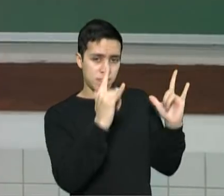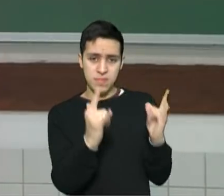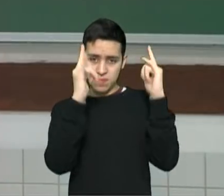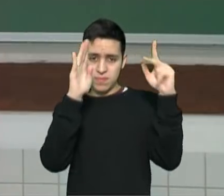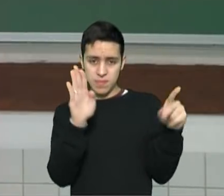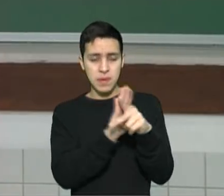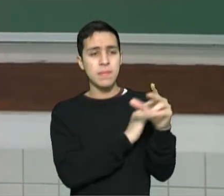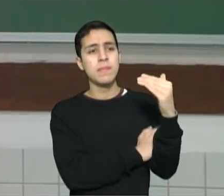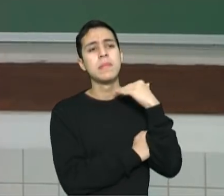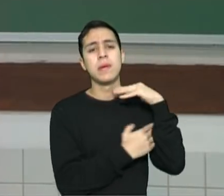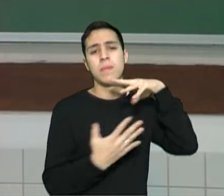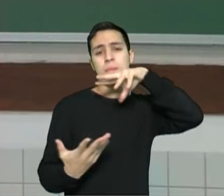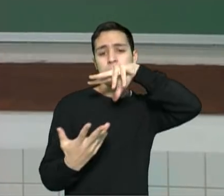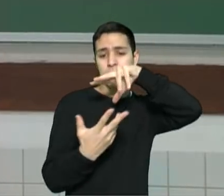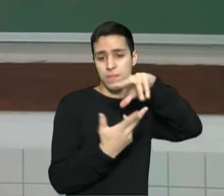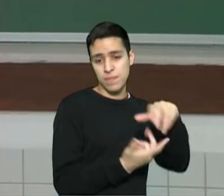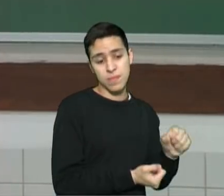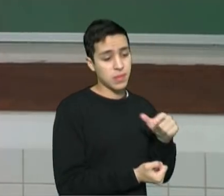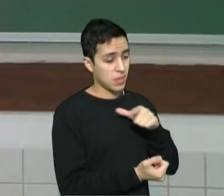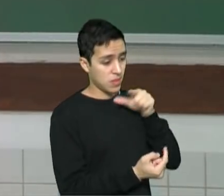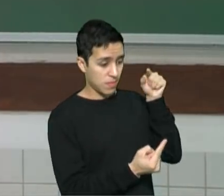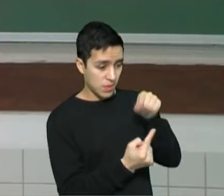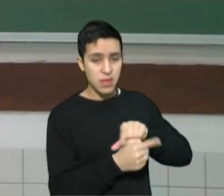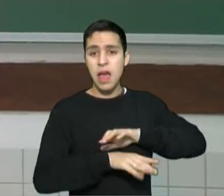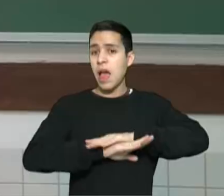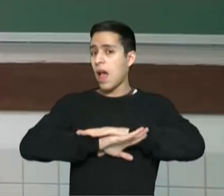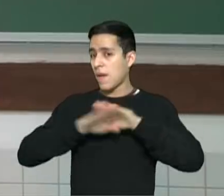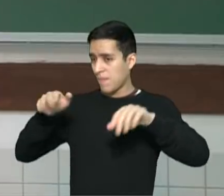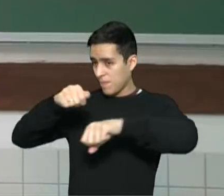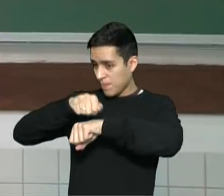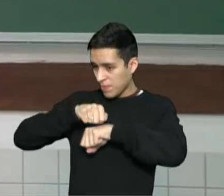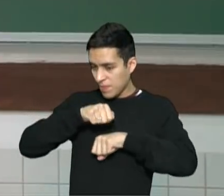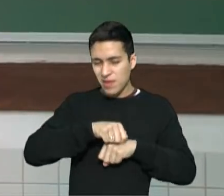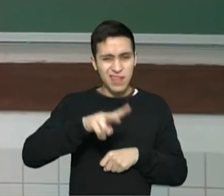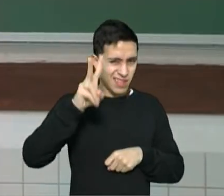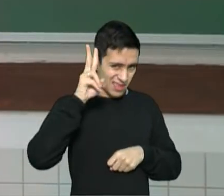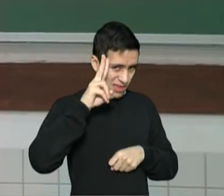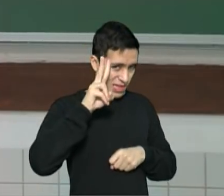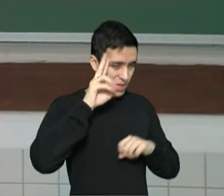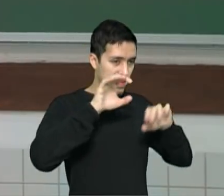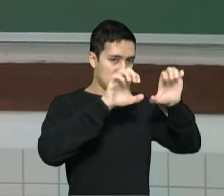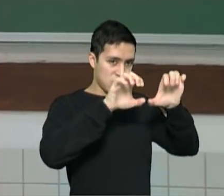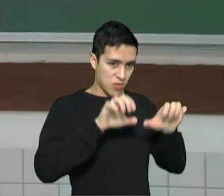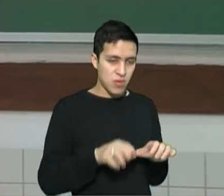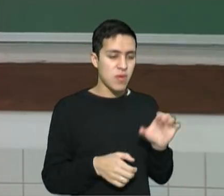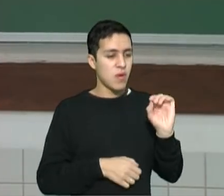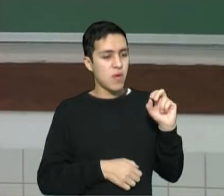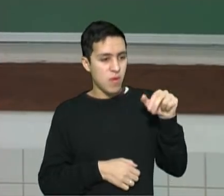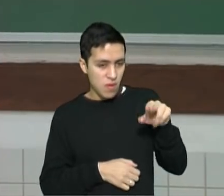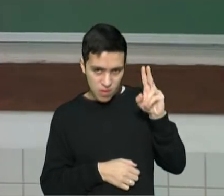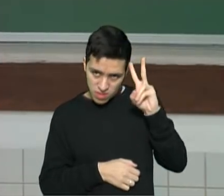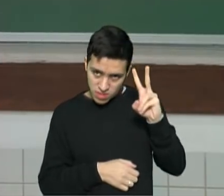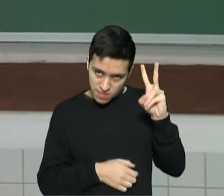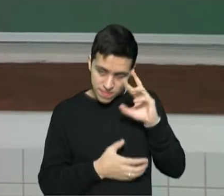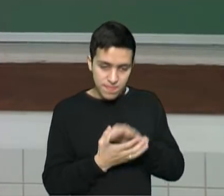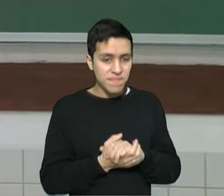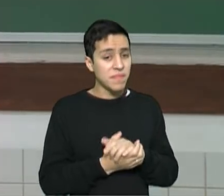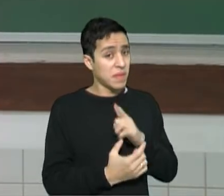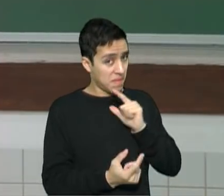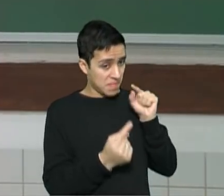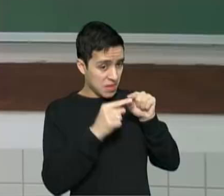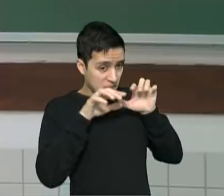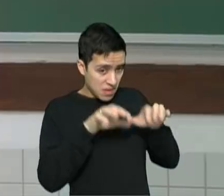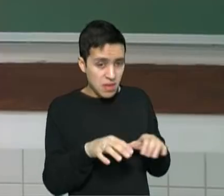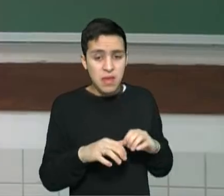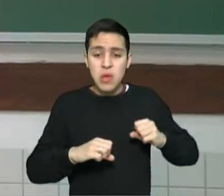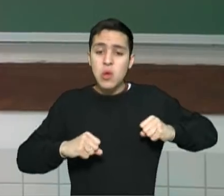Mundial. Ele tem como objetivo erradicar a pobreza, lembra da estruturação da ONU, dos pilares, e construir